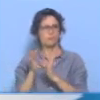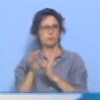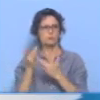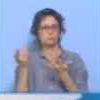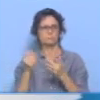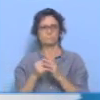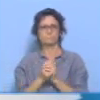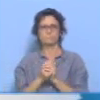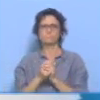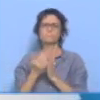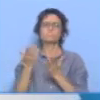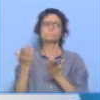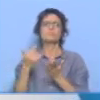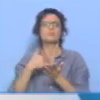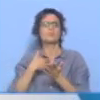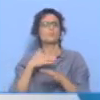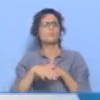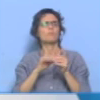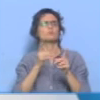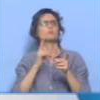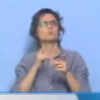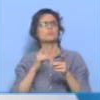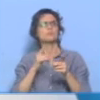Mestre, que hei de fazer para receber como herança a vida eterna?